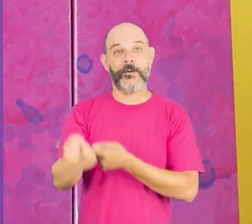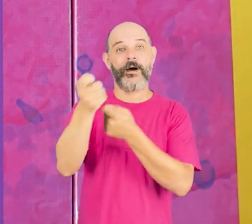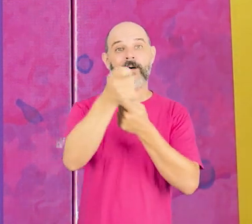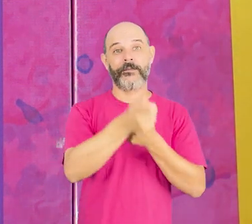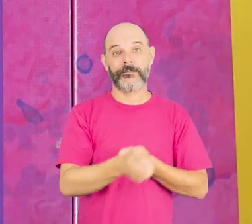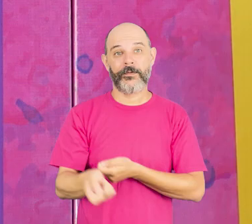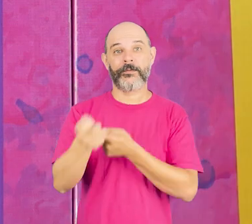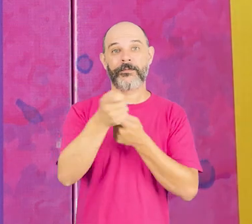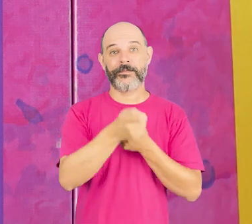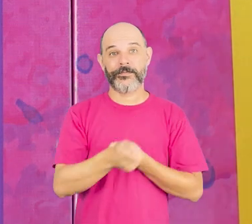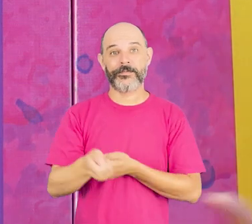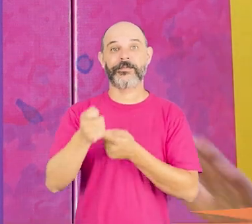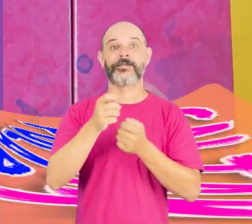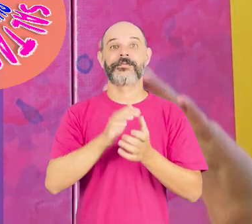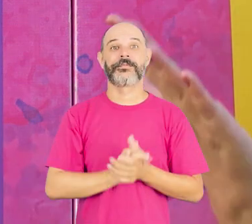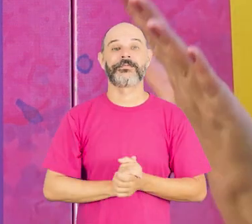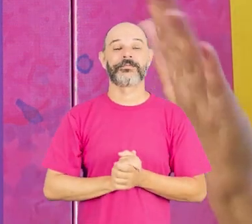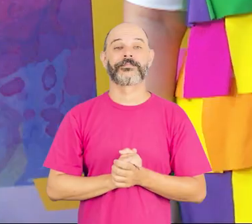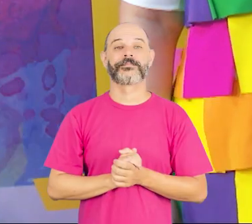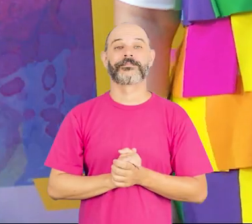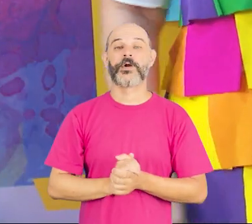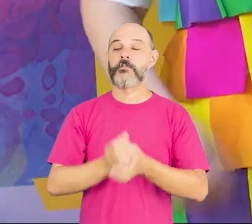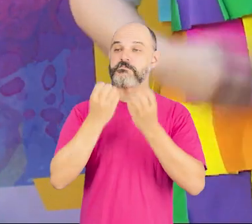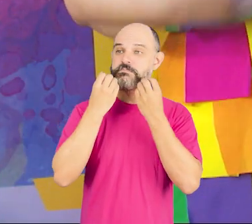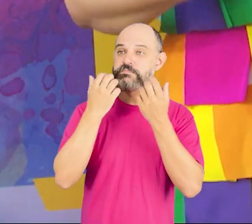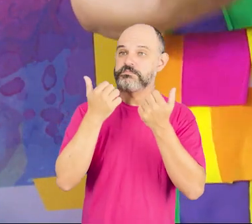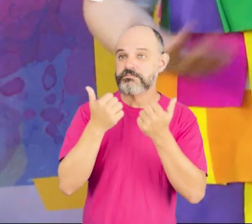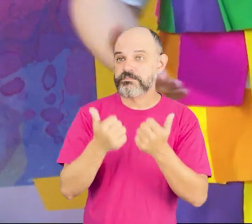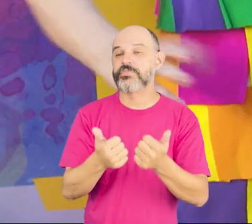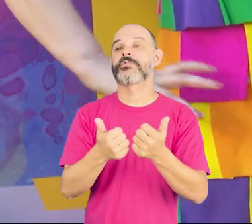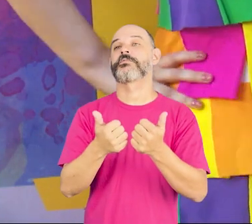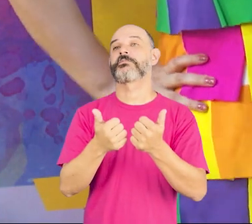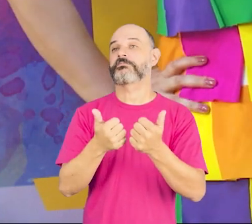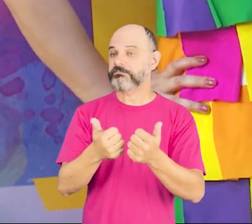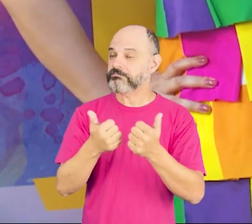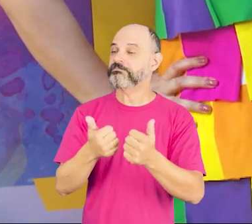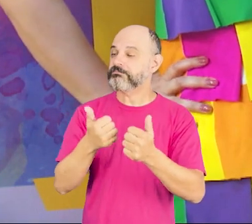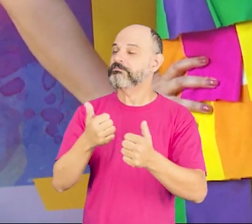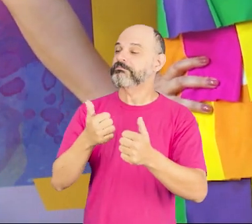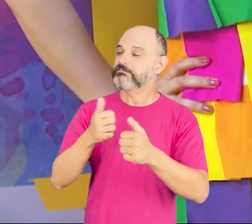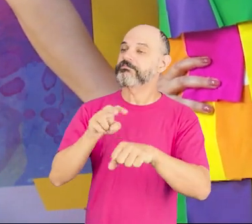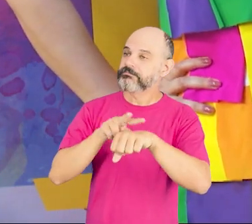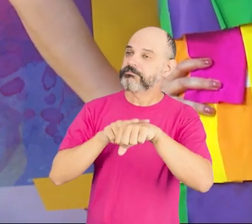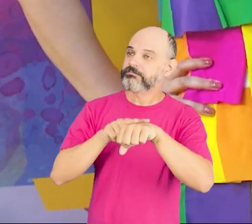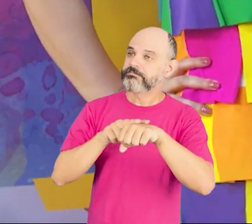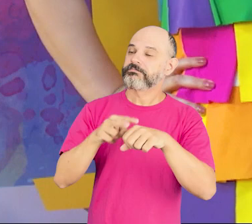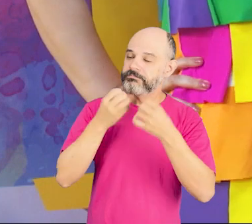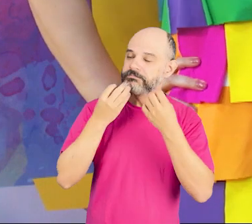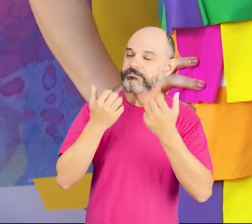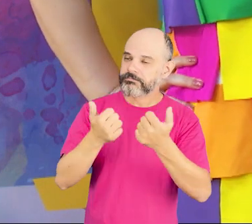que saltar cuerda. Muy bien, amiguita Lena.